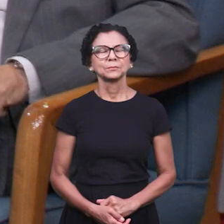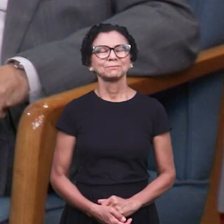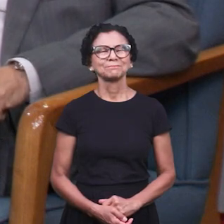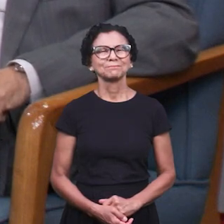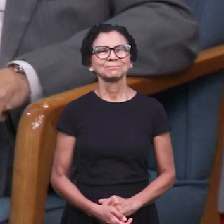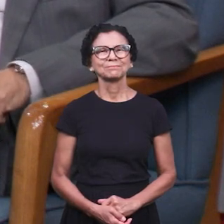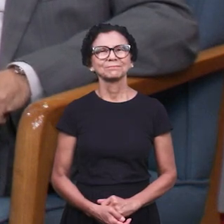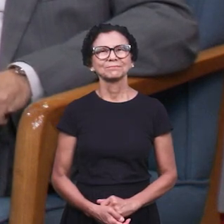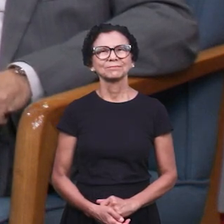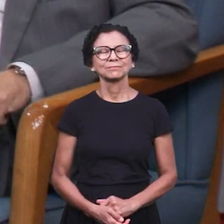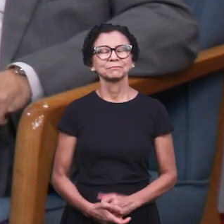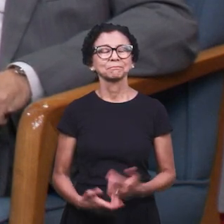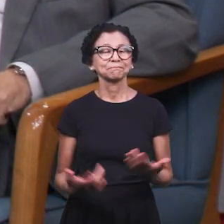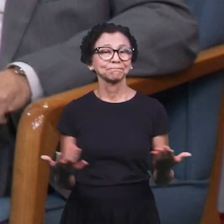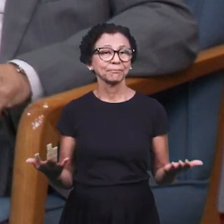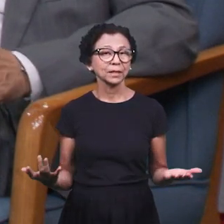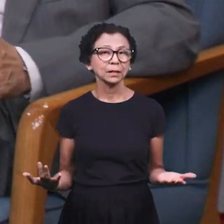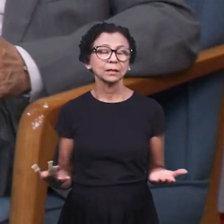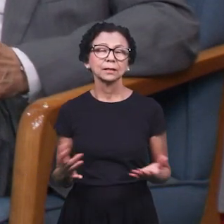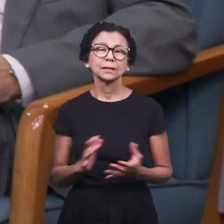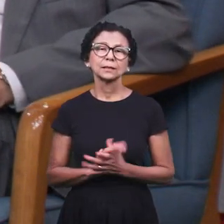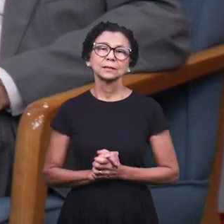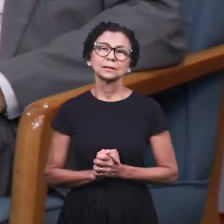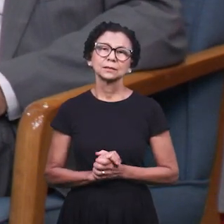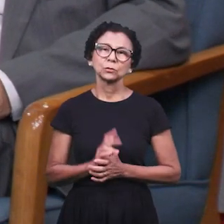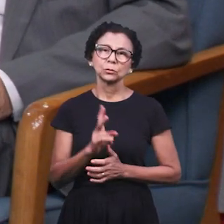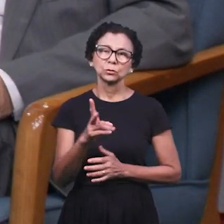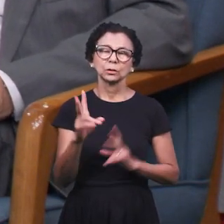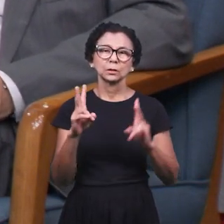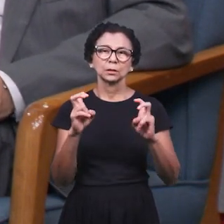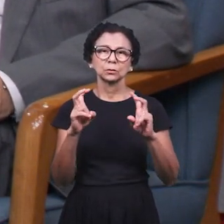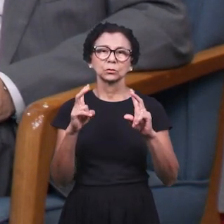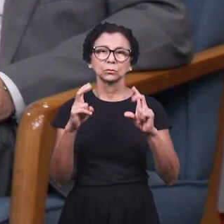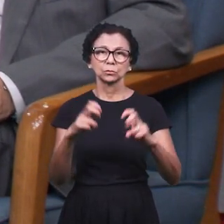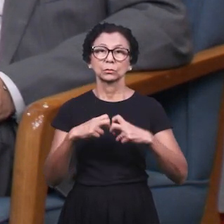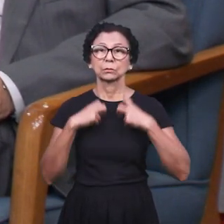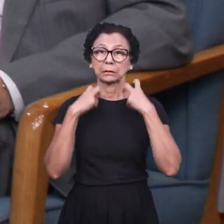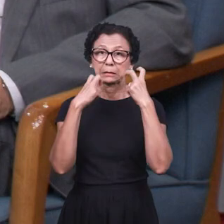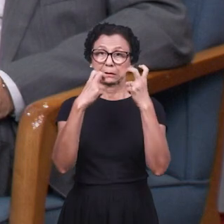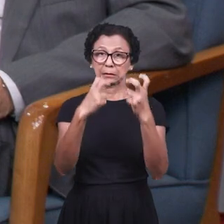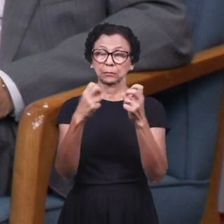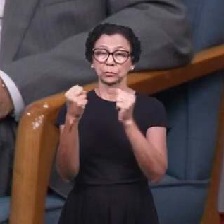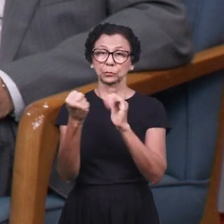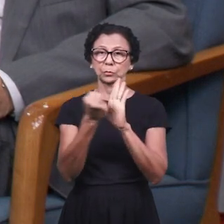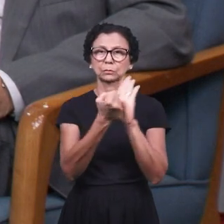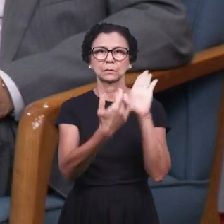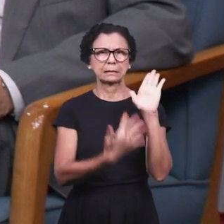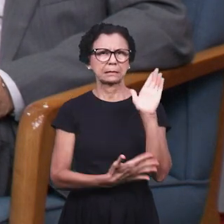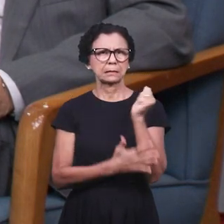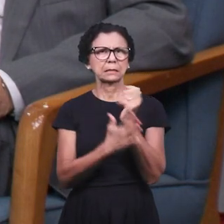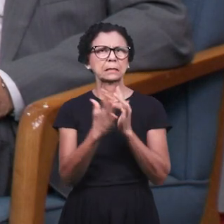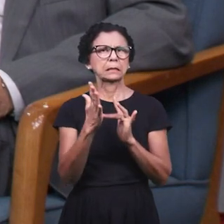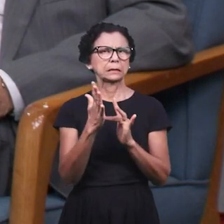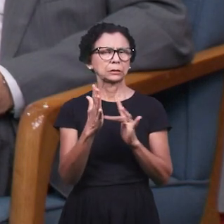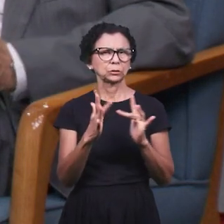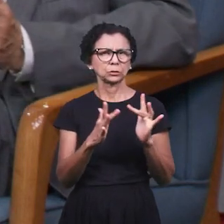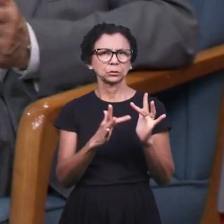Meus irmãos, nós continuamos com o assunto de clamor pelo sangue de Jesus. É um